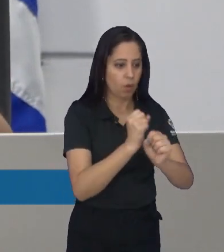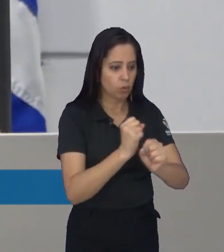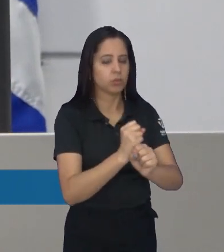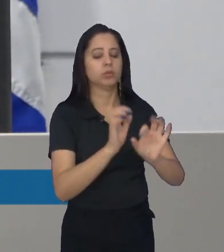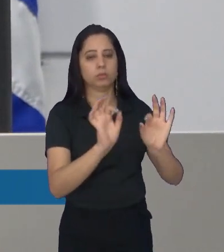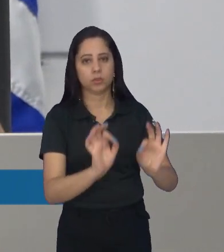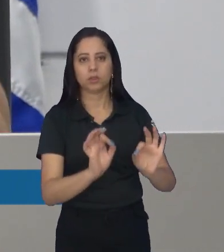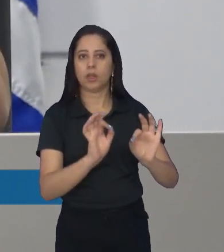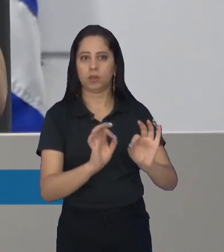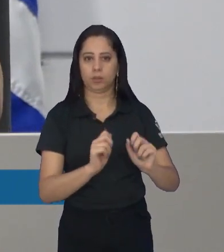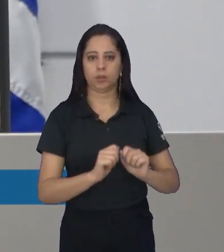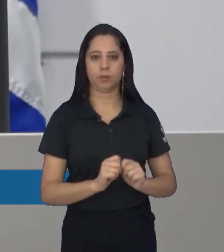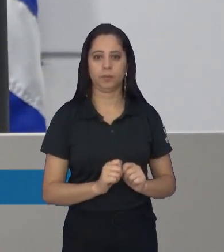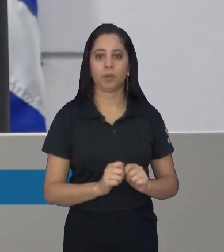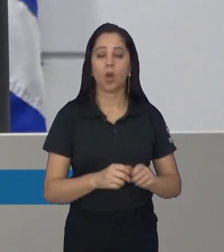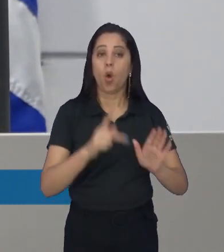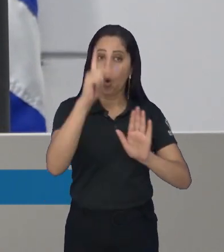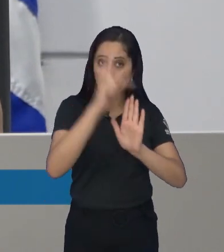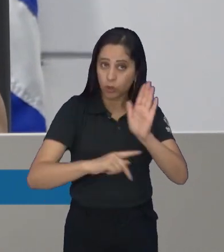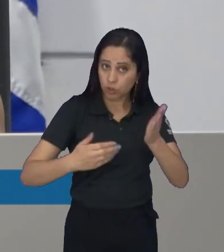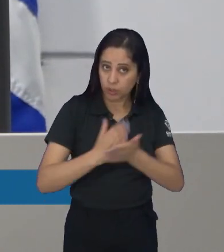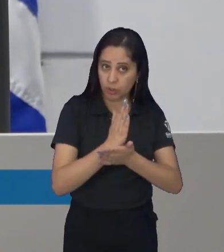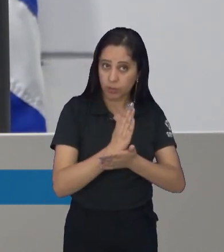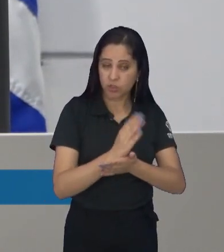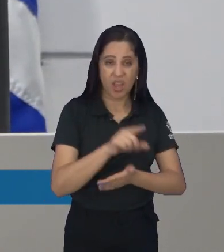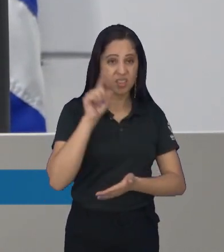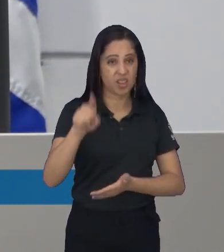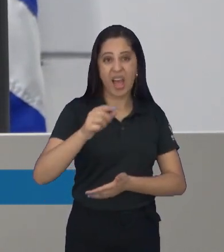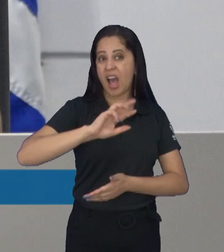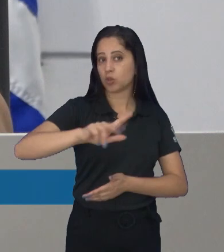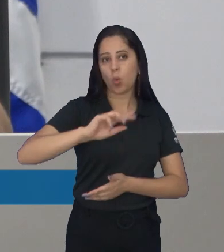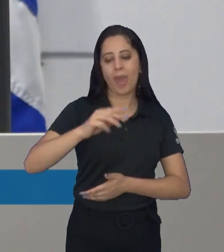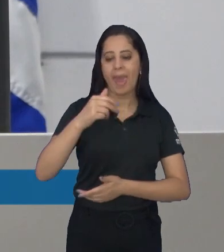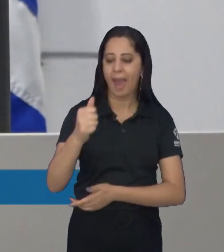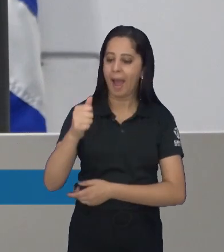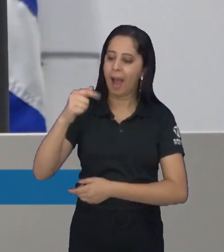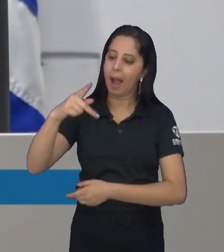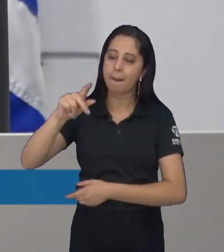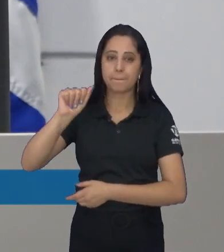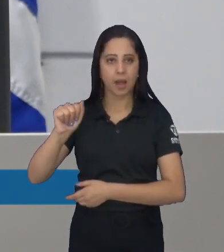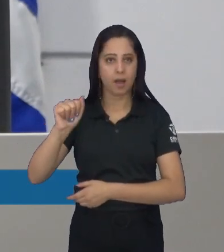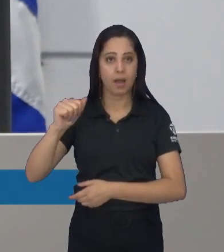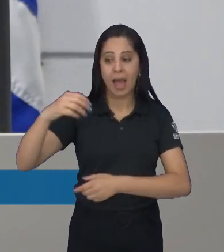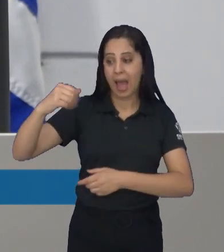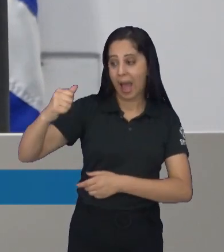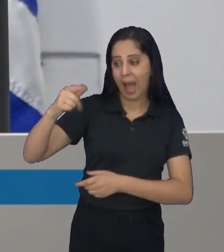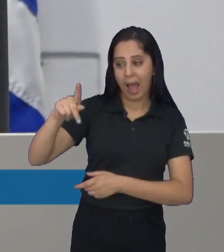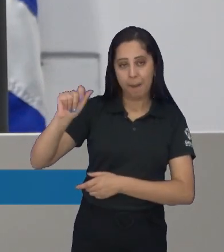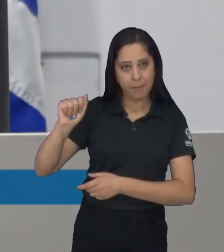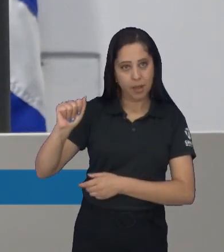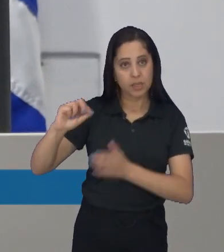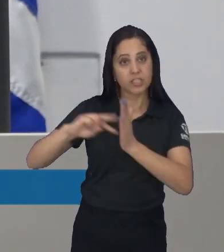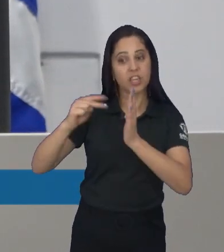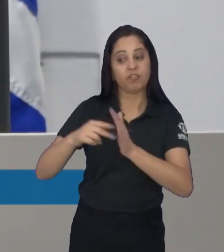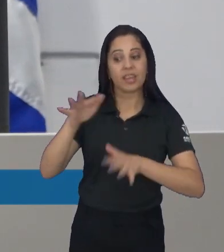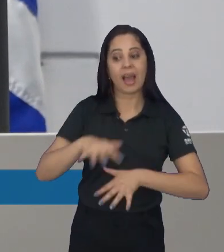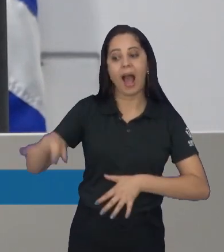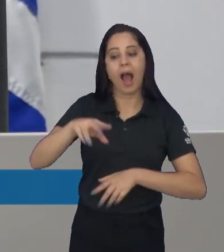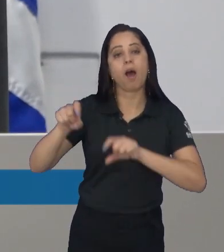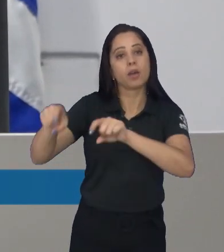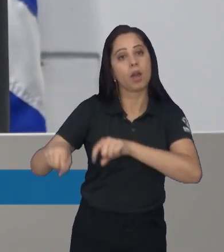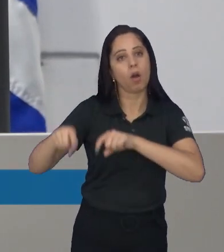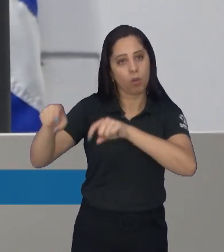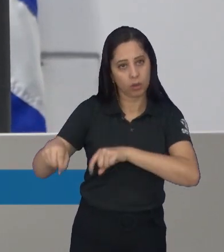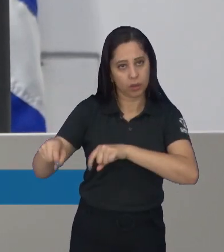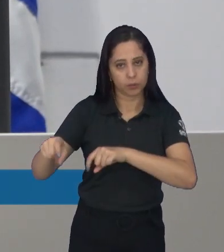pro ábido não é só cunho da prefeitura o projeto foi aprovado e lá não é uma apa a apa é a zona rural de São Francisco agora na área